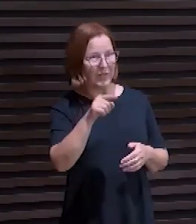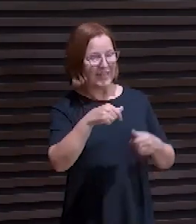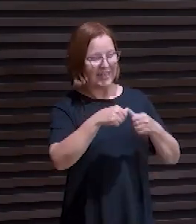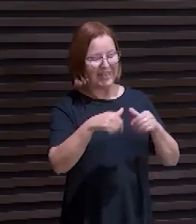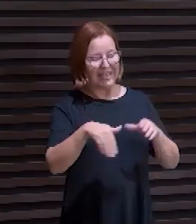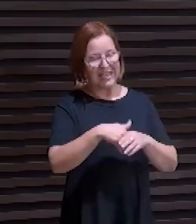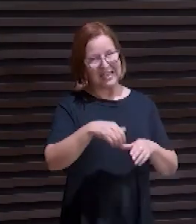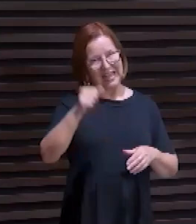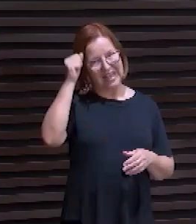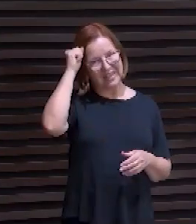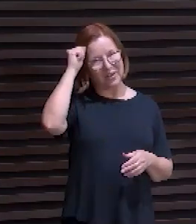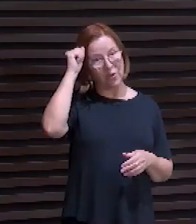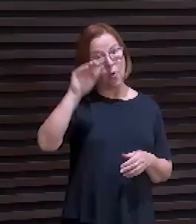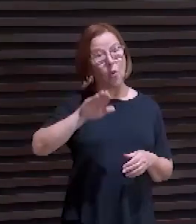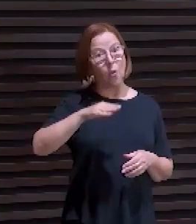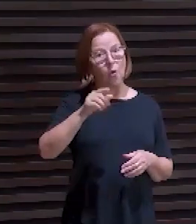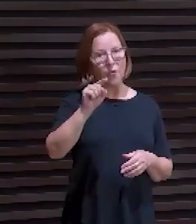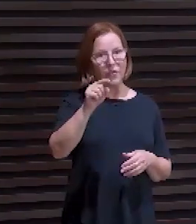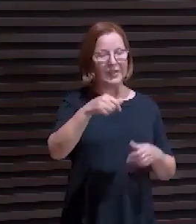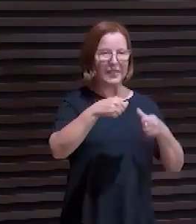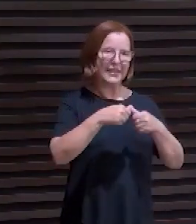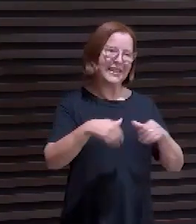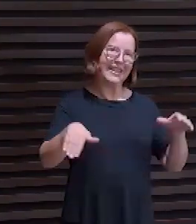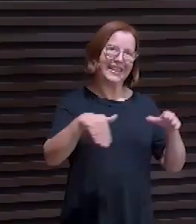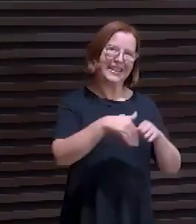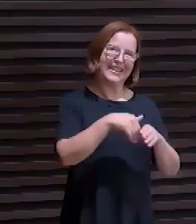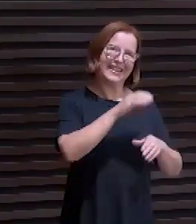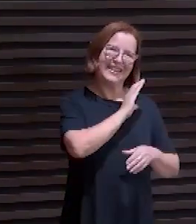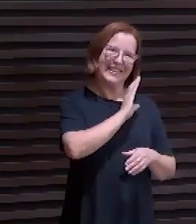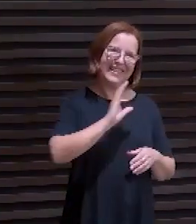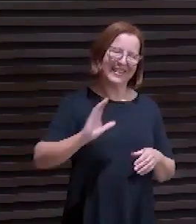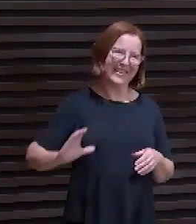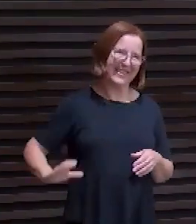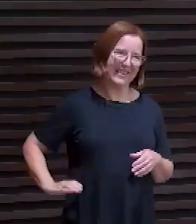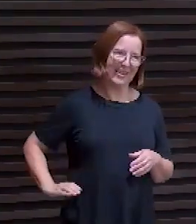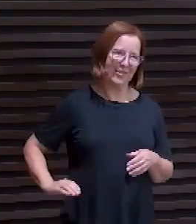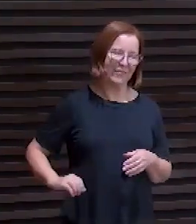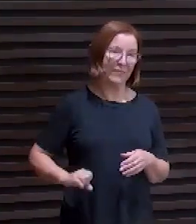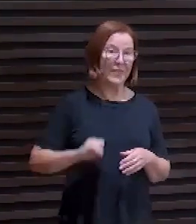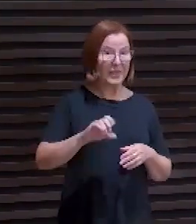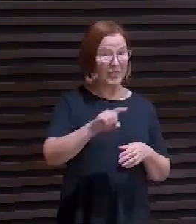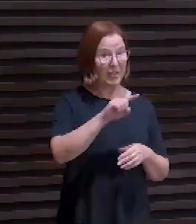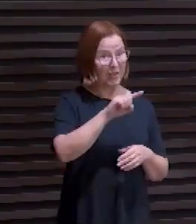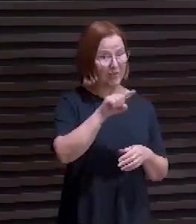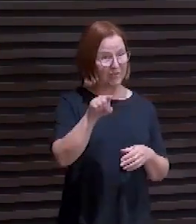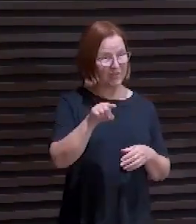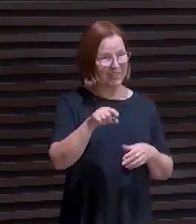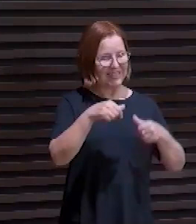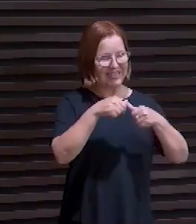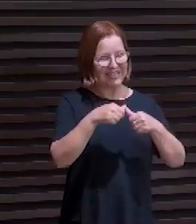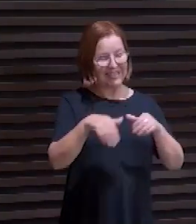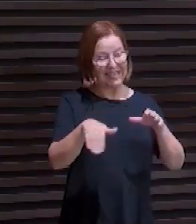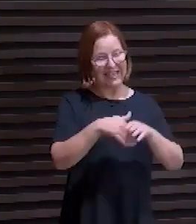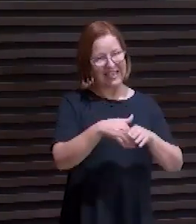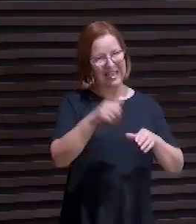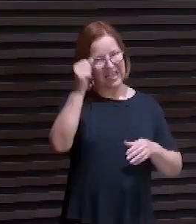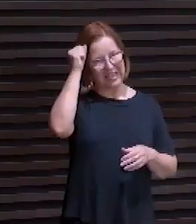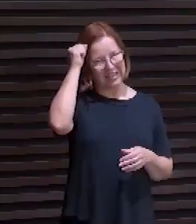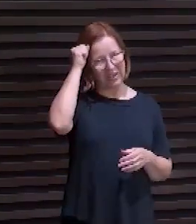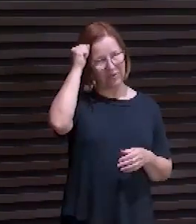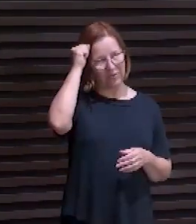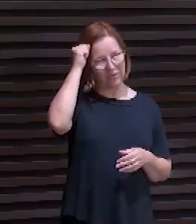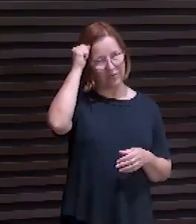ou você está em Cristo. Se você está em Adão, você precisa